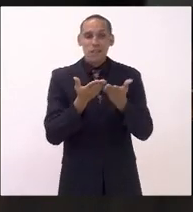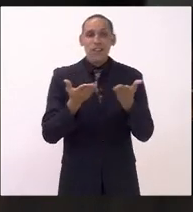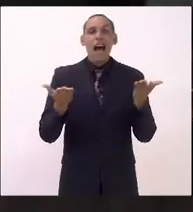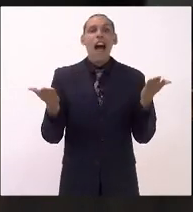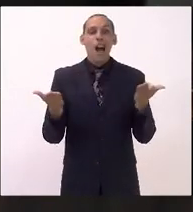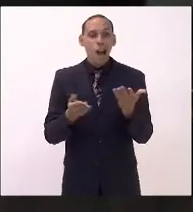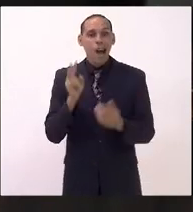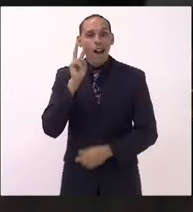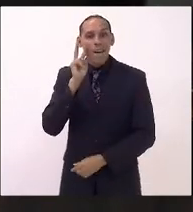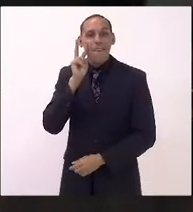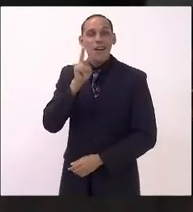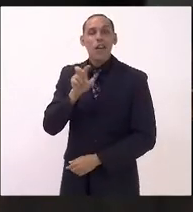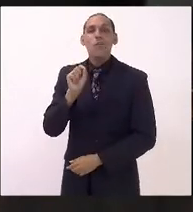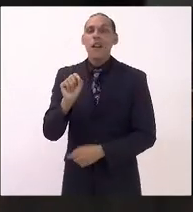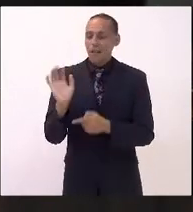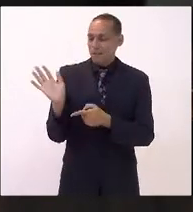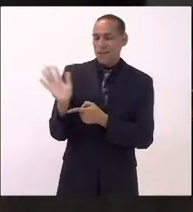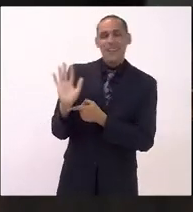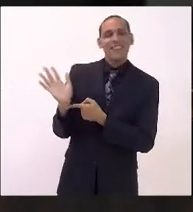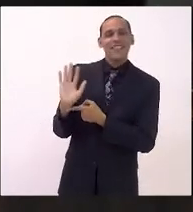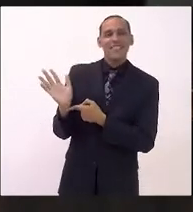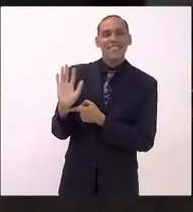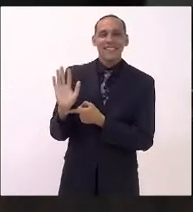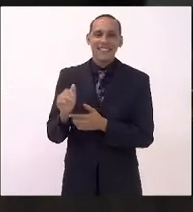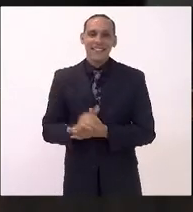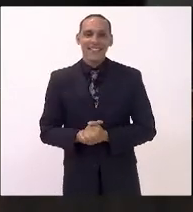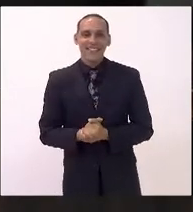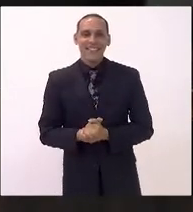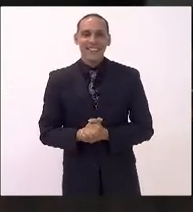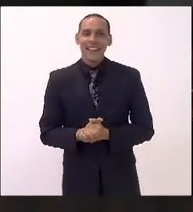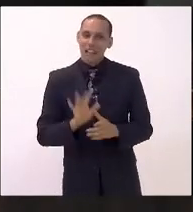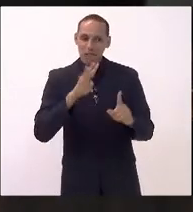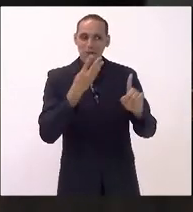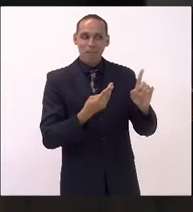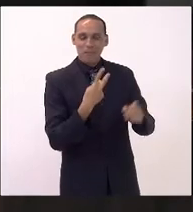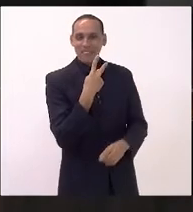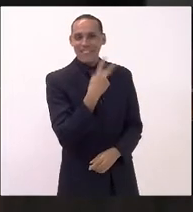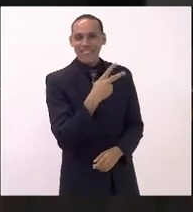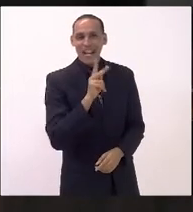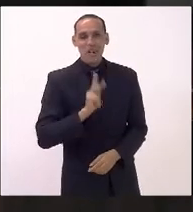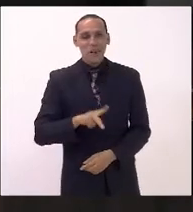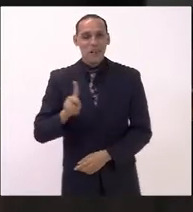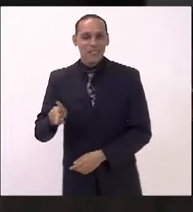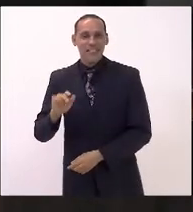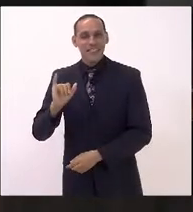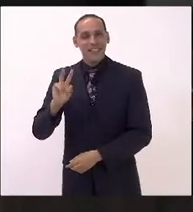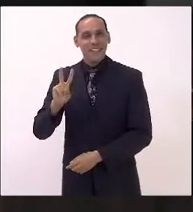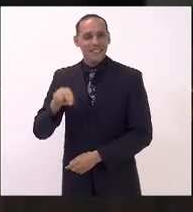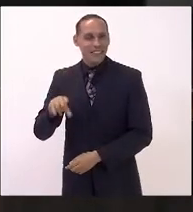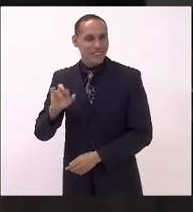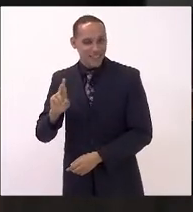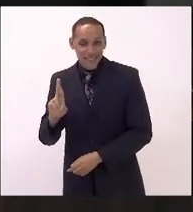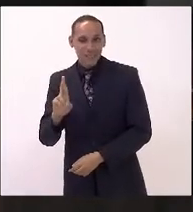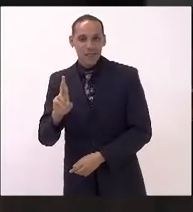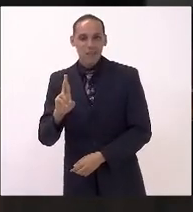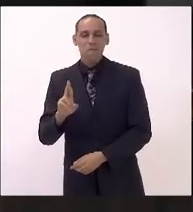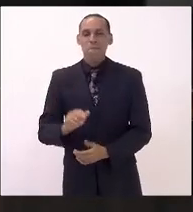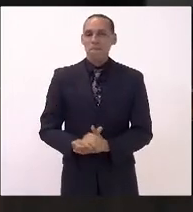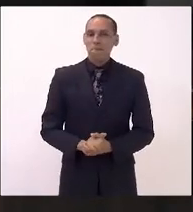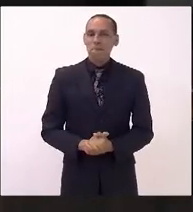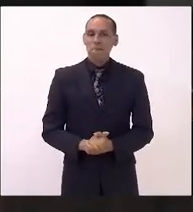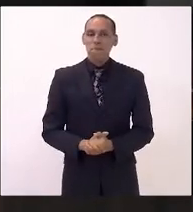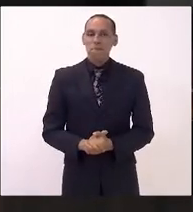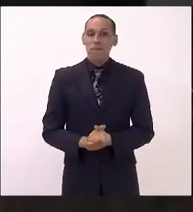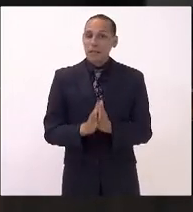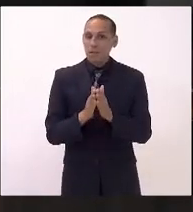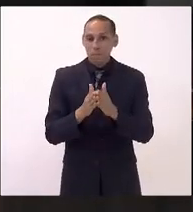acompanharem, nesse momento, um vídeo feito em homenagem ao professor Ivanir dos Santos. Então, pedir